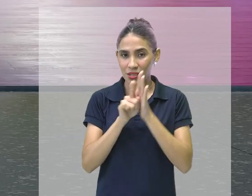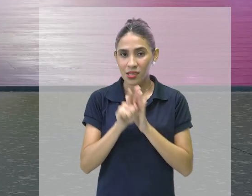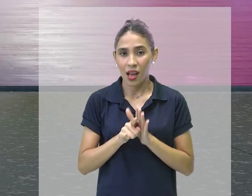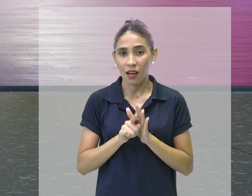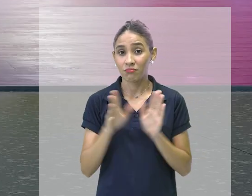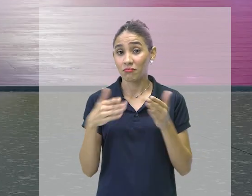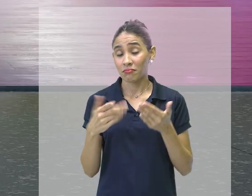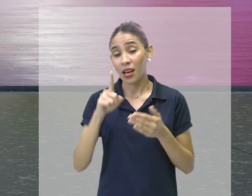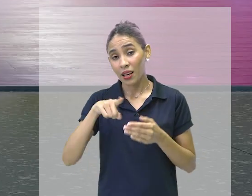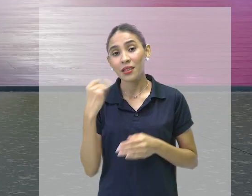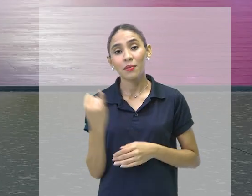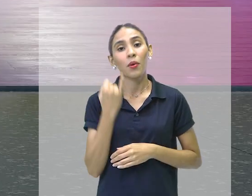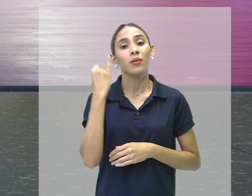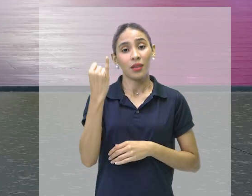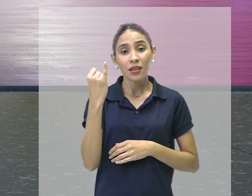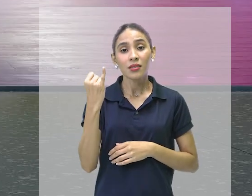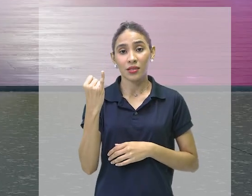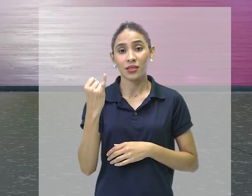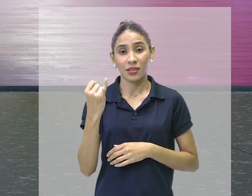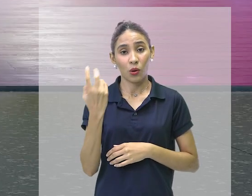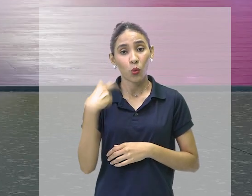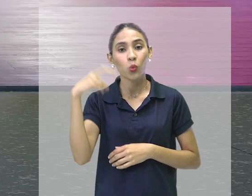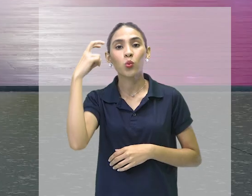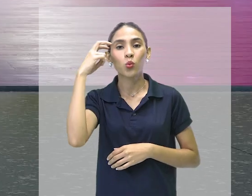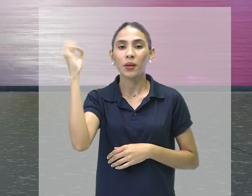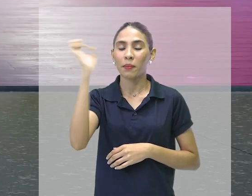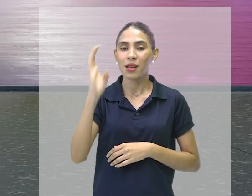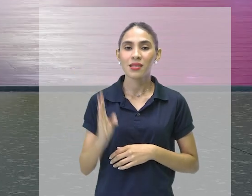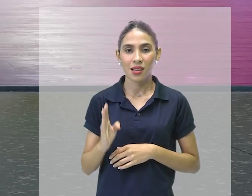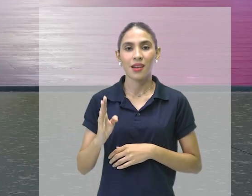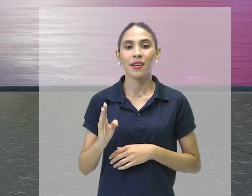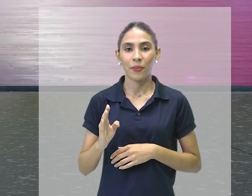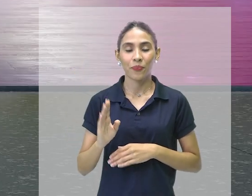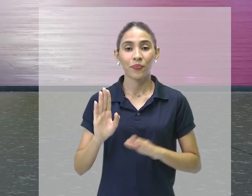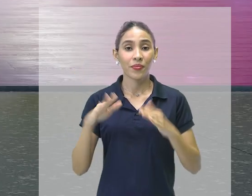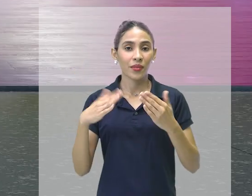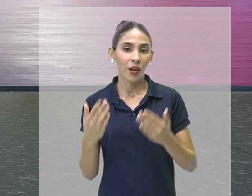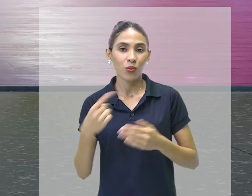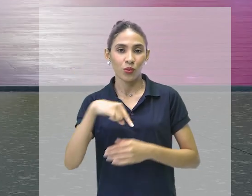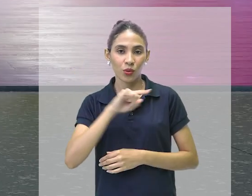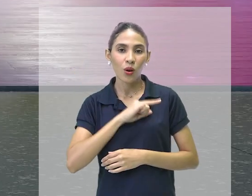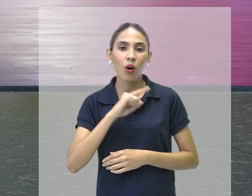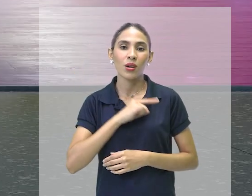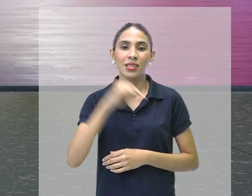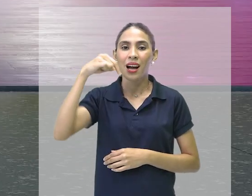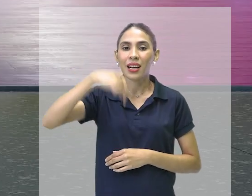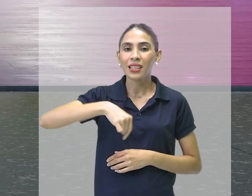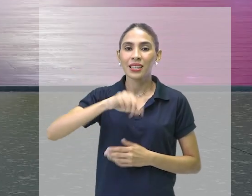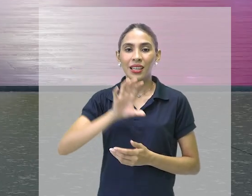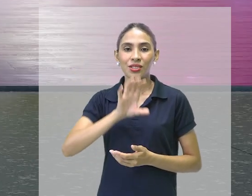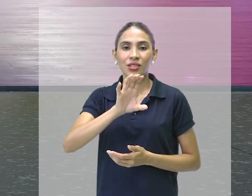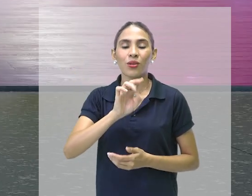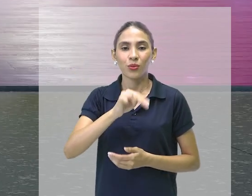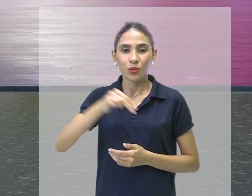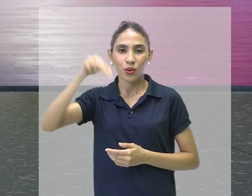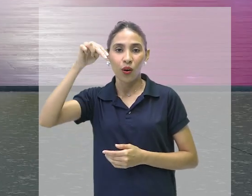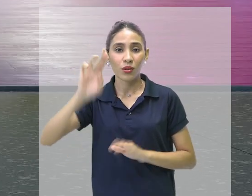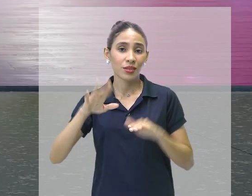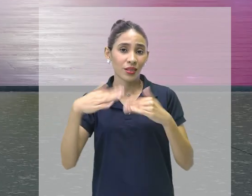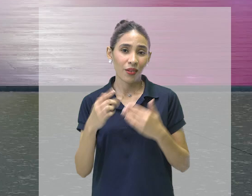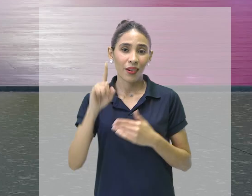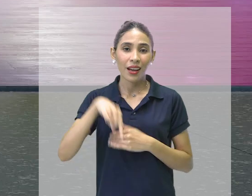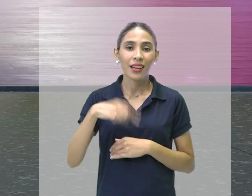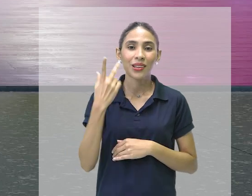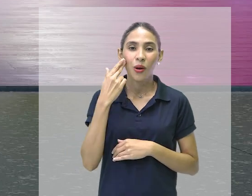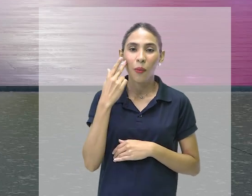para pesquisar sobre isso? É importante, né? Faz parte da nossa cultura brasileira. Lógico, nós estamos aqui na região